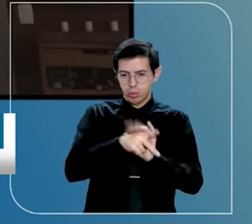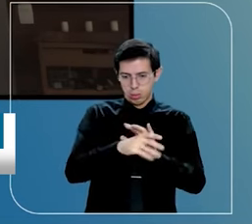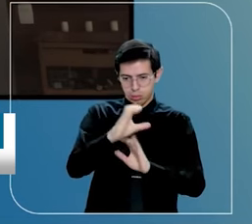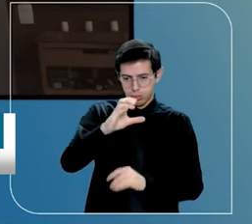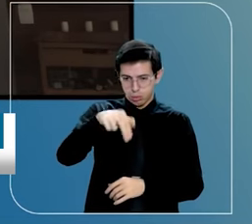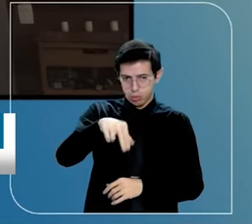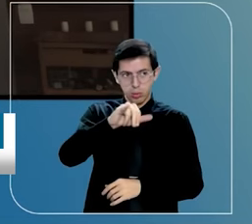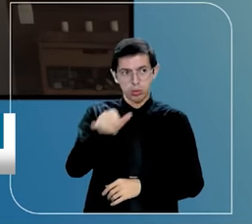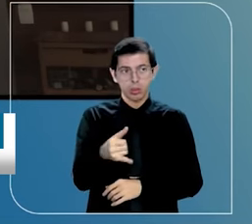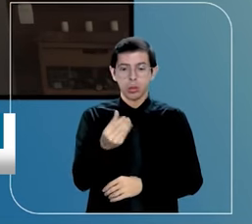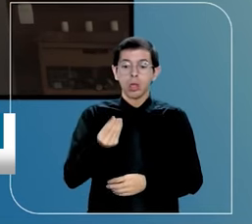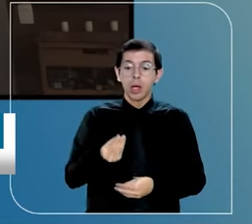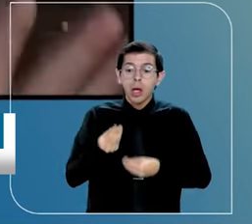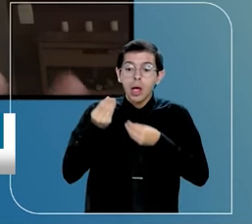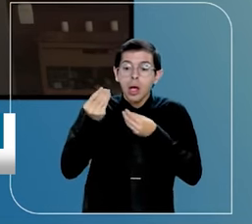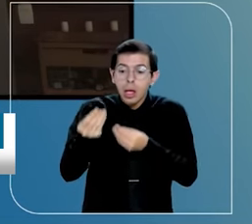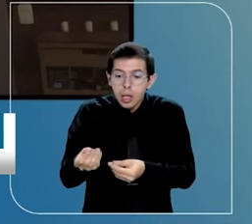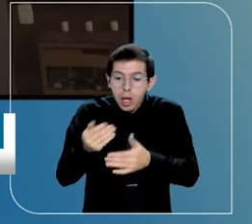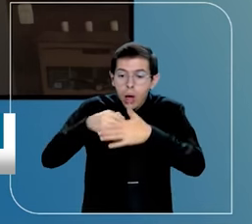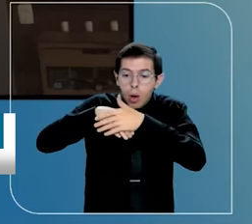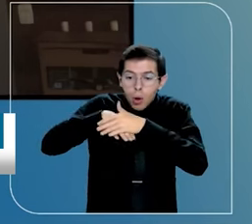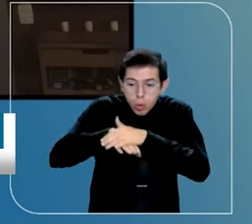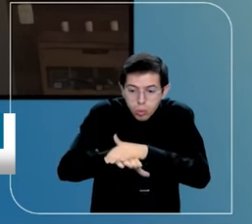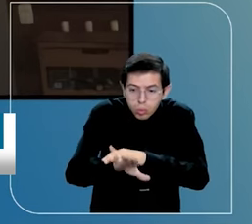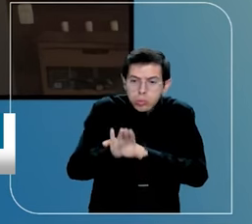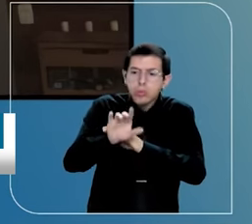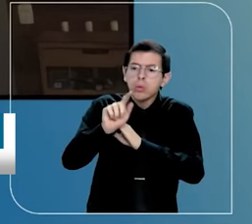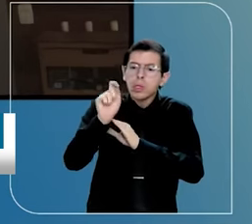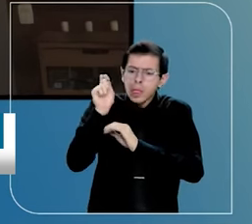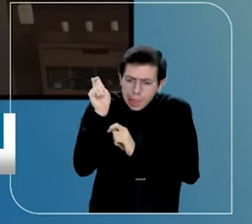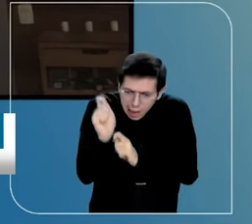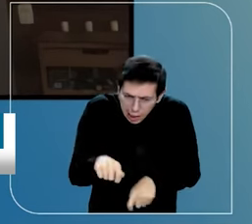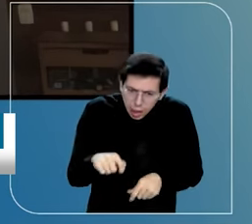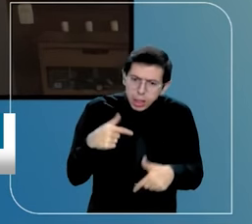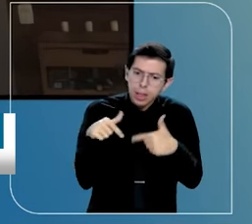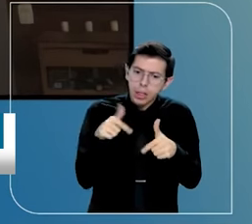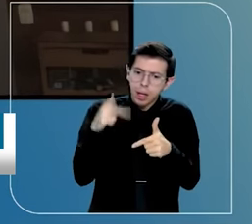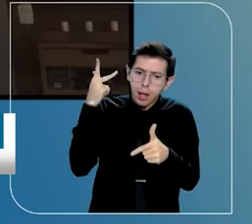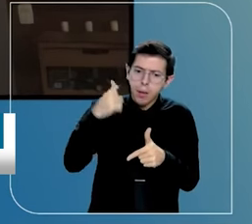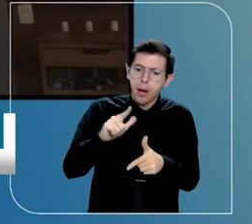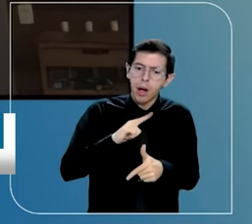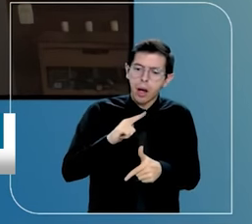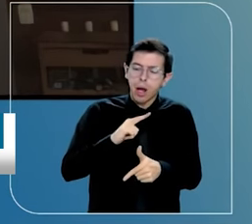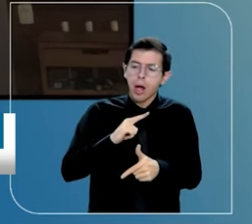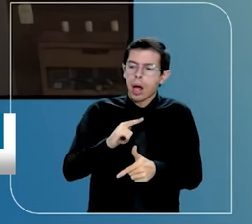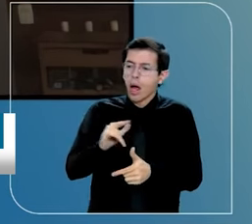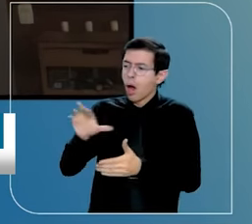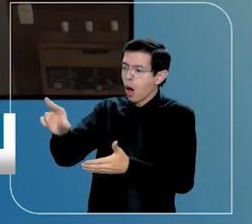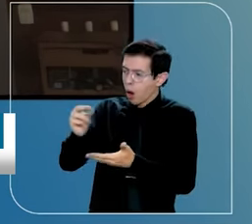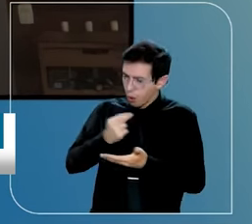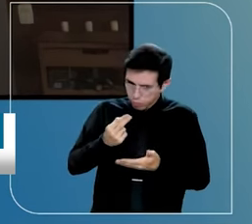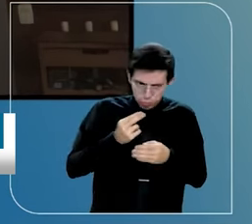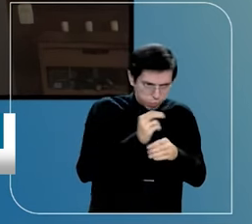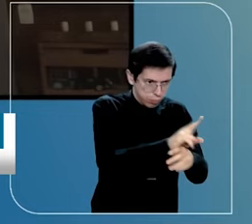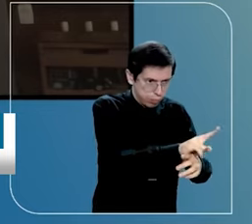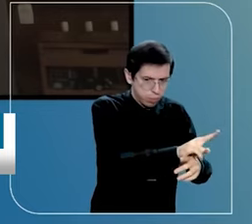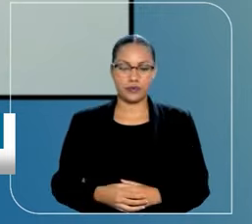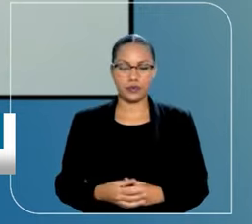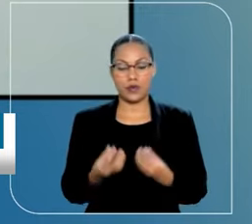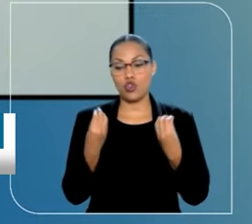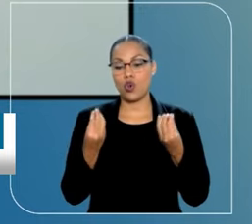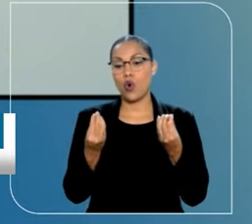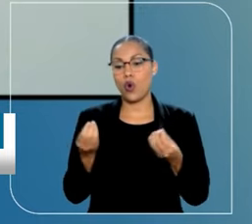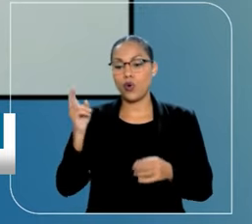traz uma disciplina bastante eficaz para que os oficiais de justiça possam realizar esses atos com